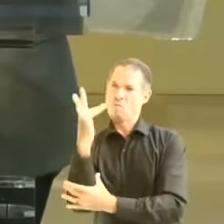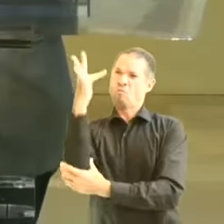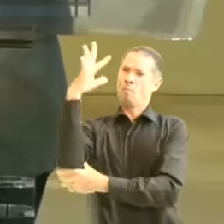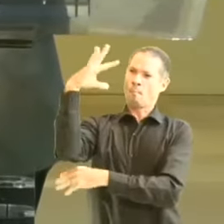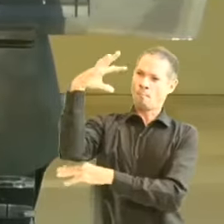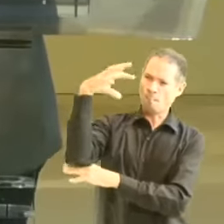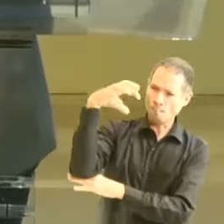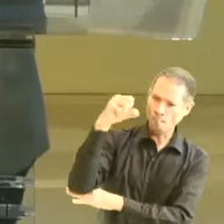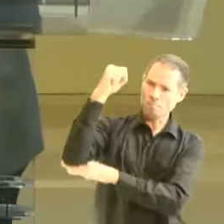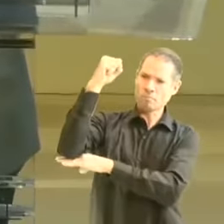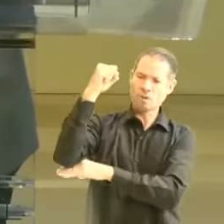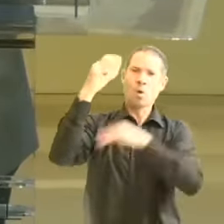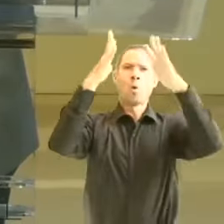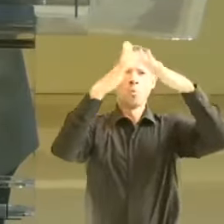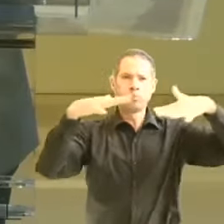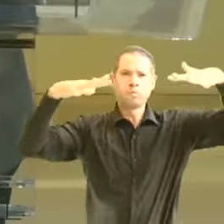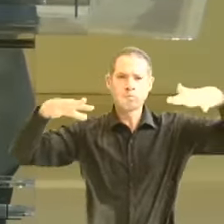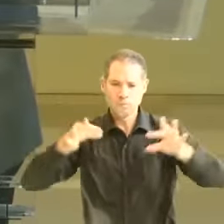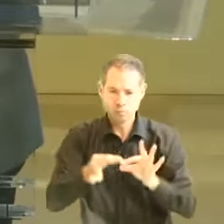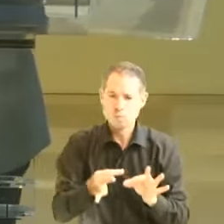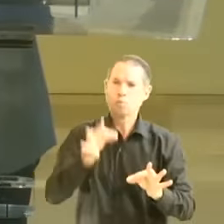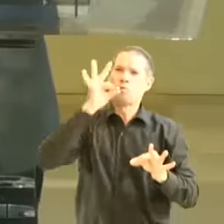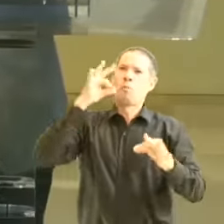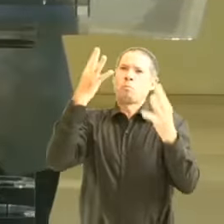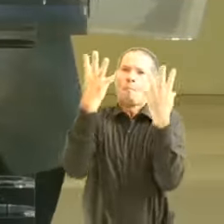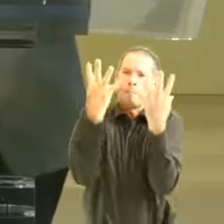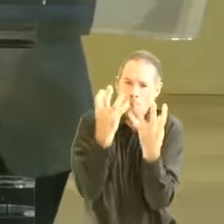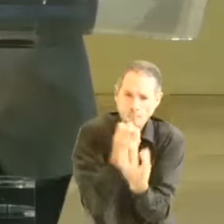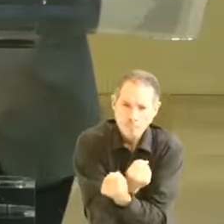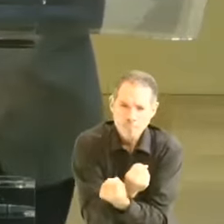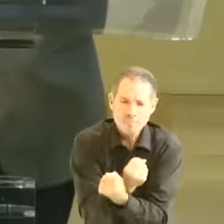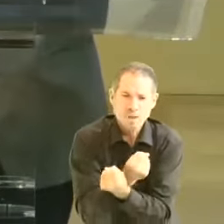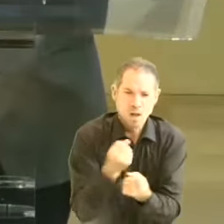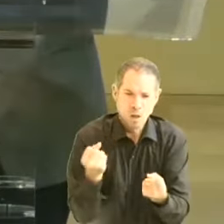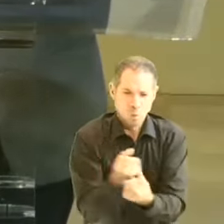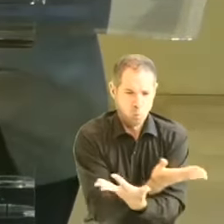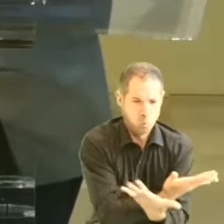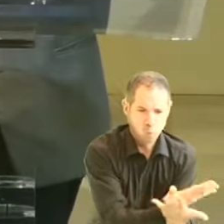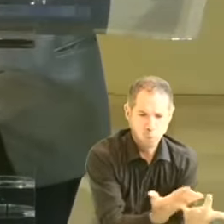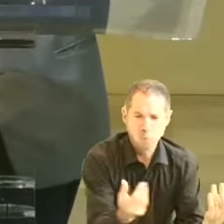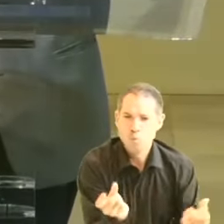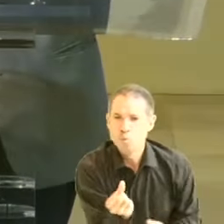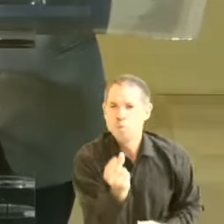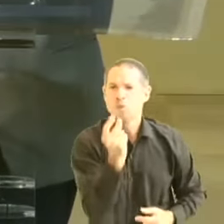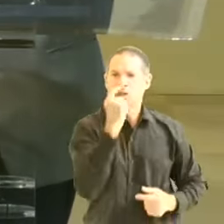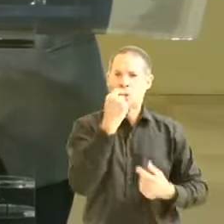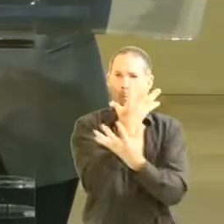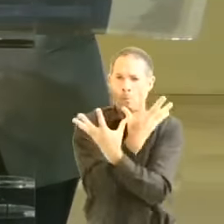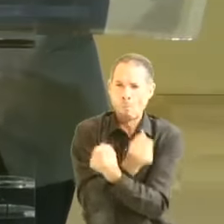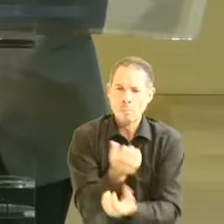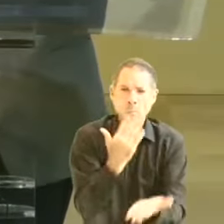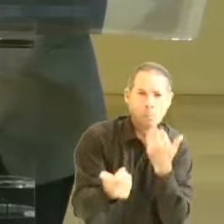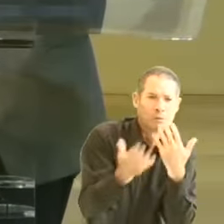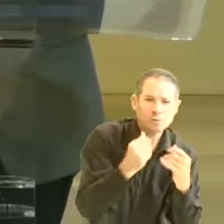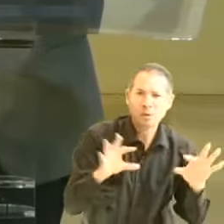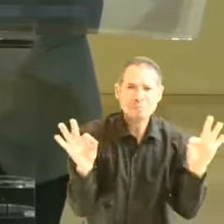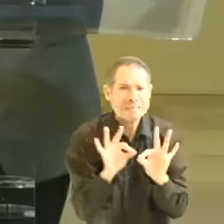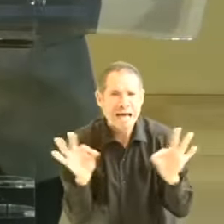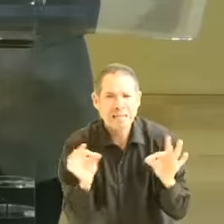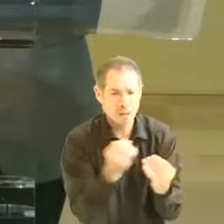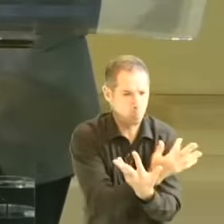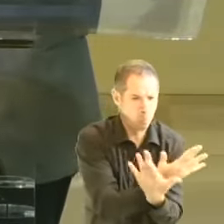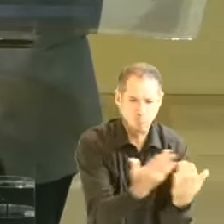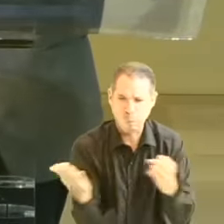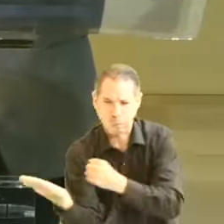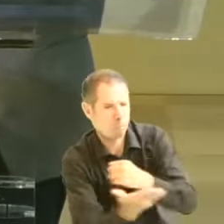e não havendo uvas nas videiras, mesmo falhando a safra de azeitonas e não havendo produção de alimentos nas lavouras,